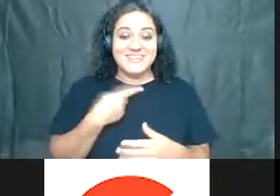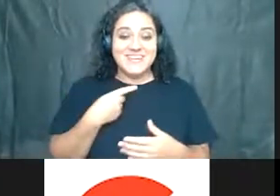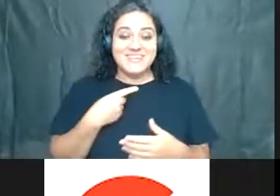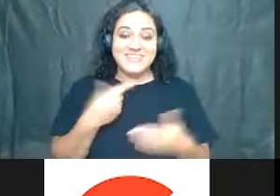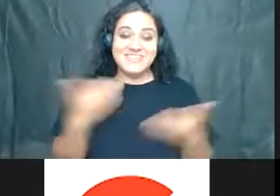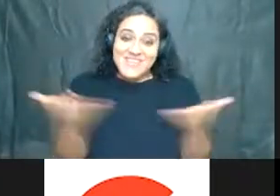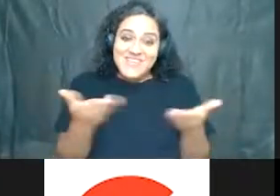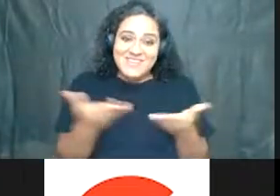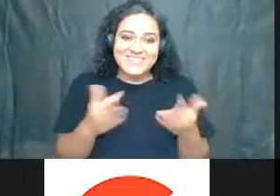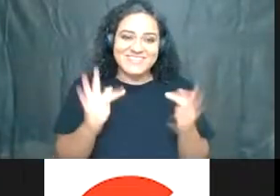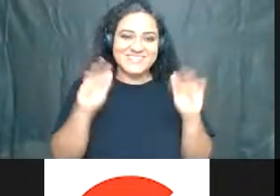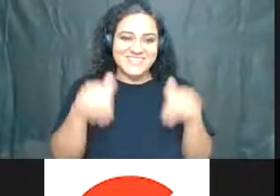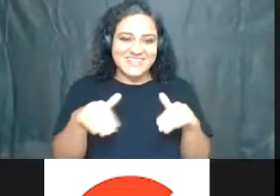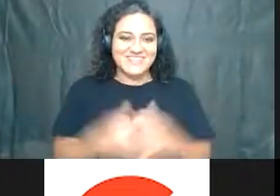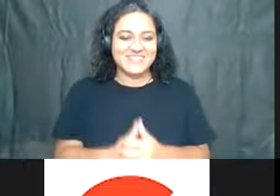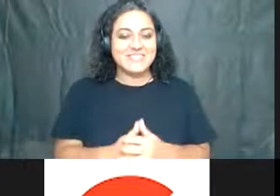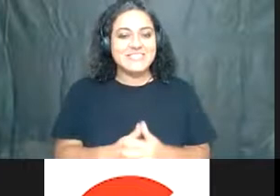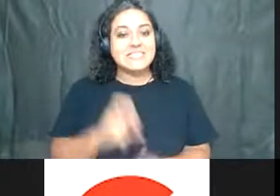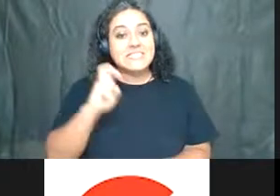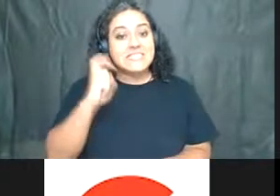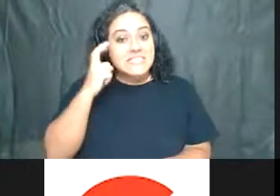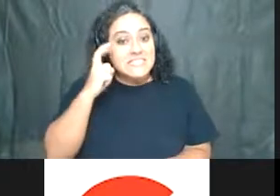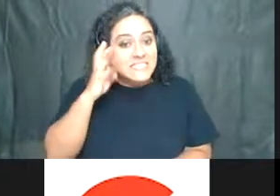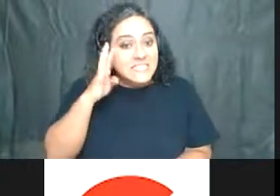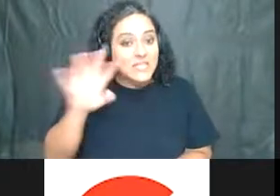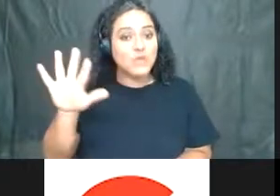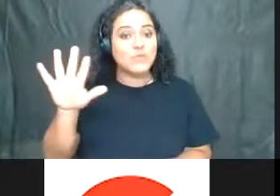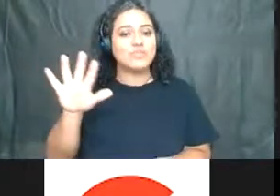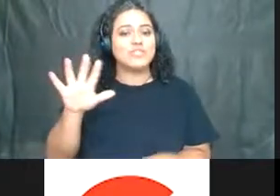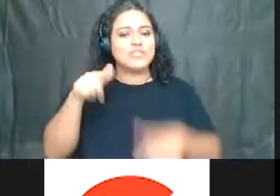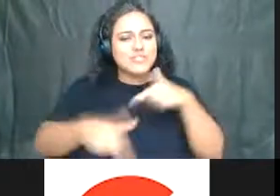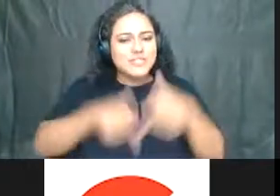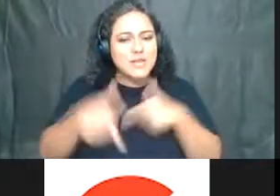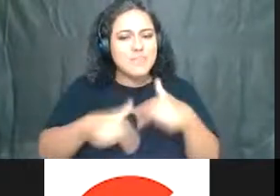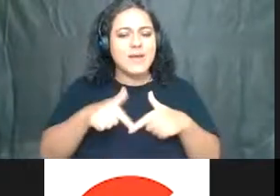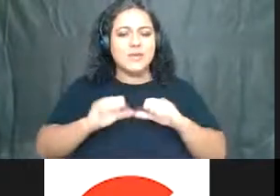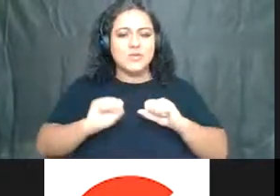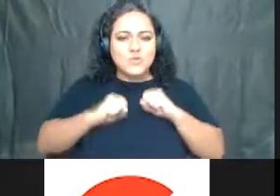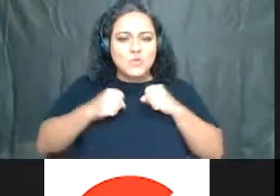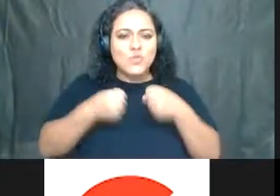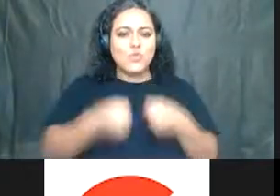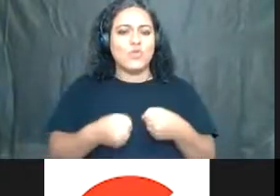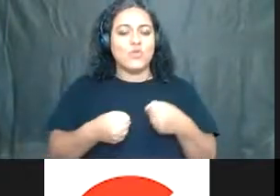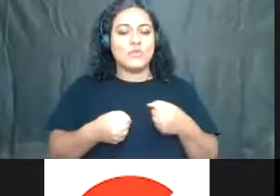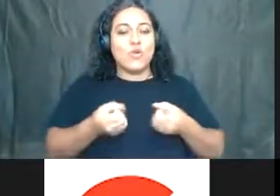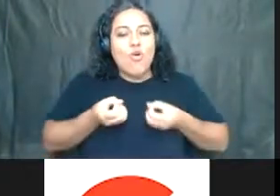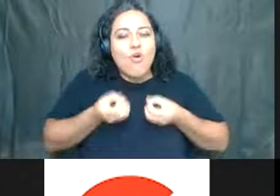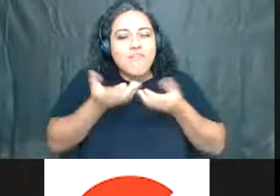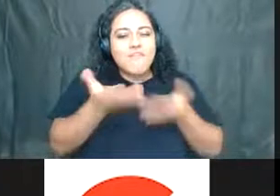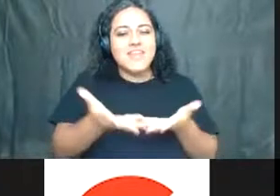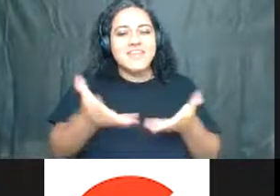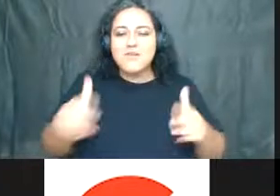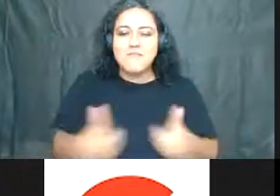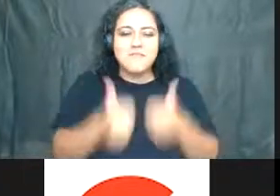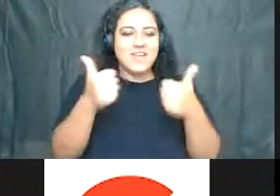encerramento. Foram 5 dias de muito trabalho, muito esforço, para oferecer o melhor de tudo que